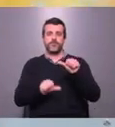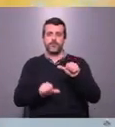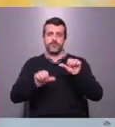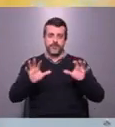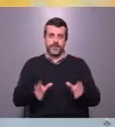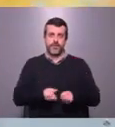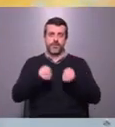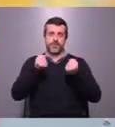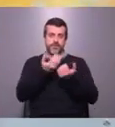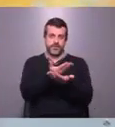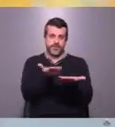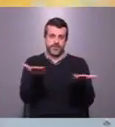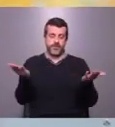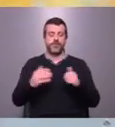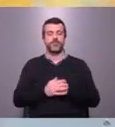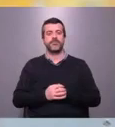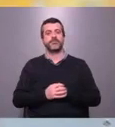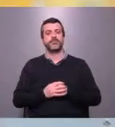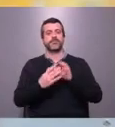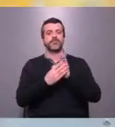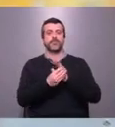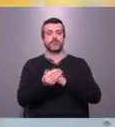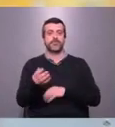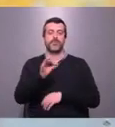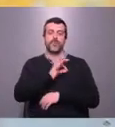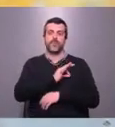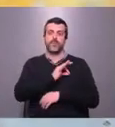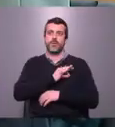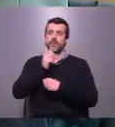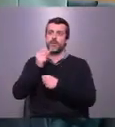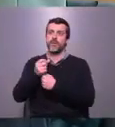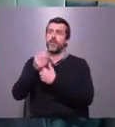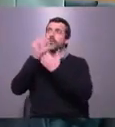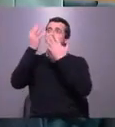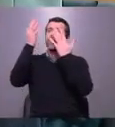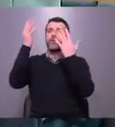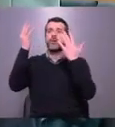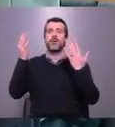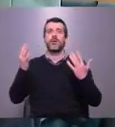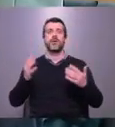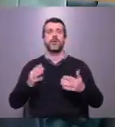Palavra da salvação. Glória a vós,